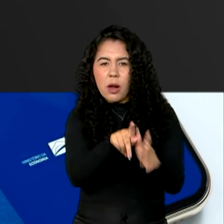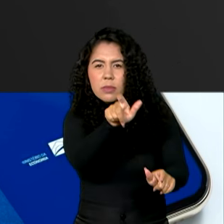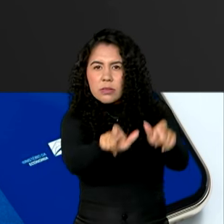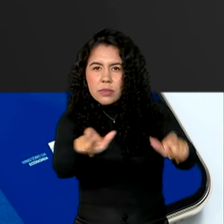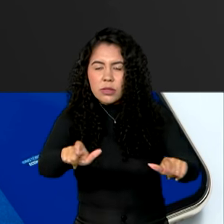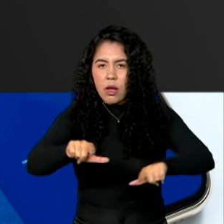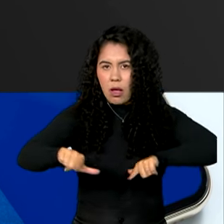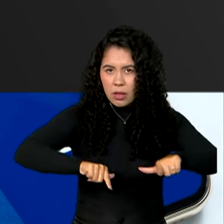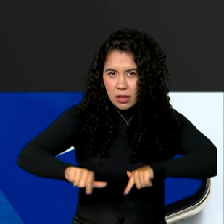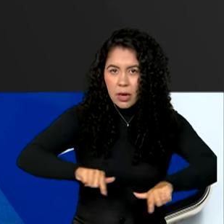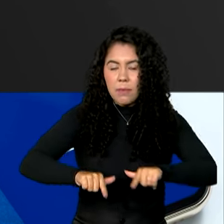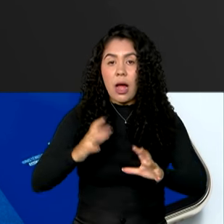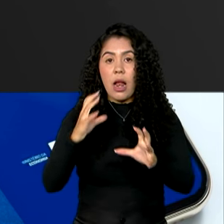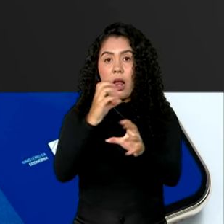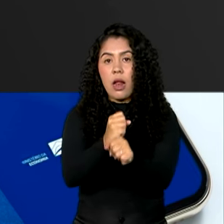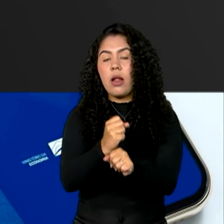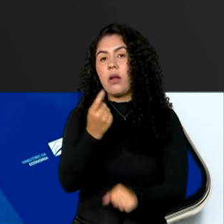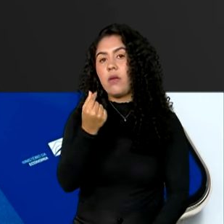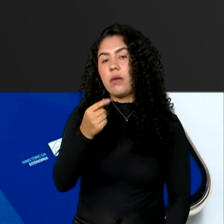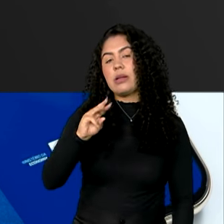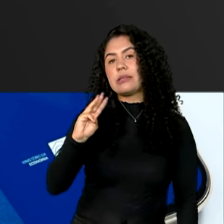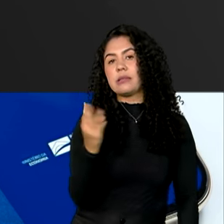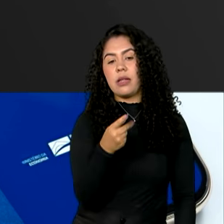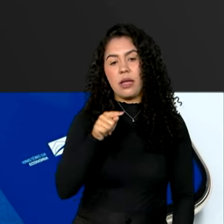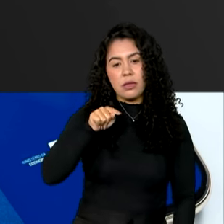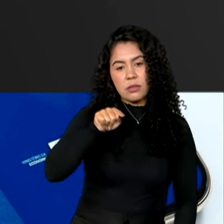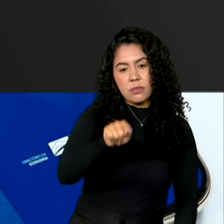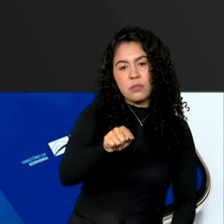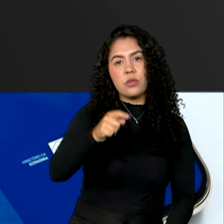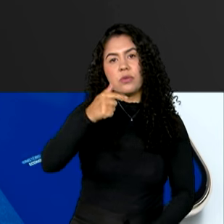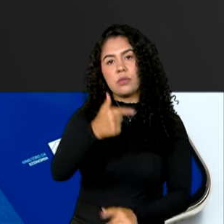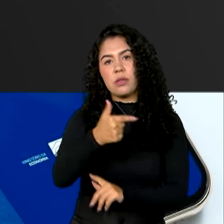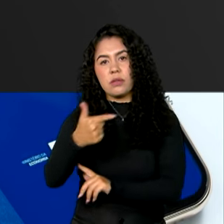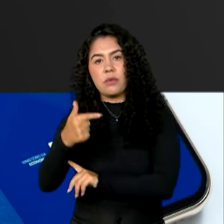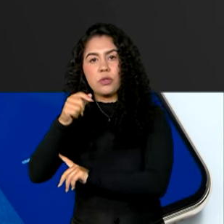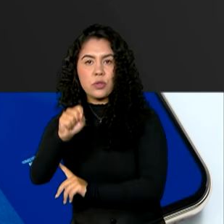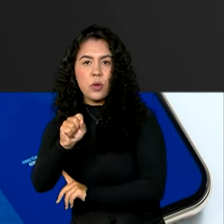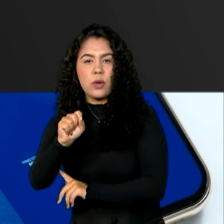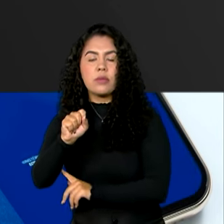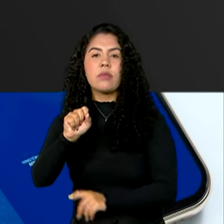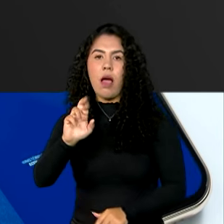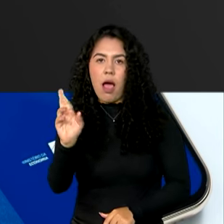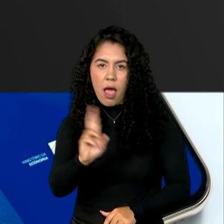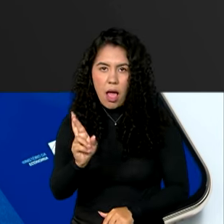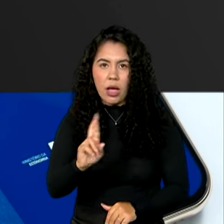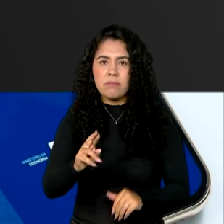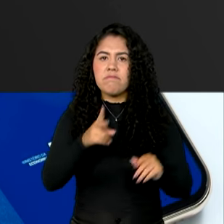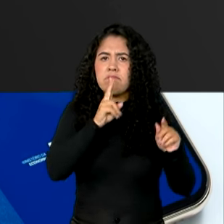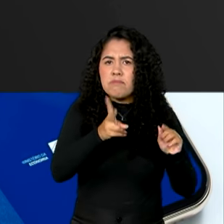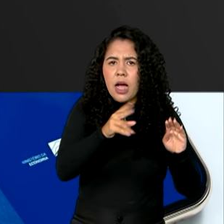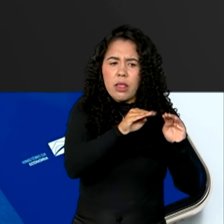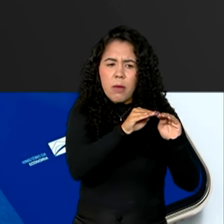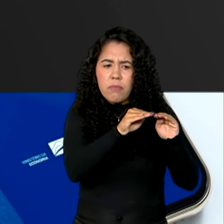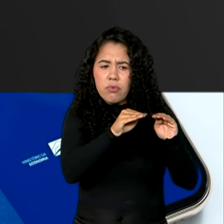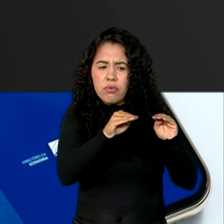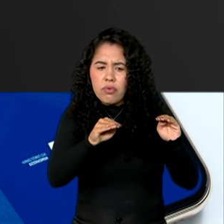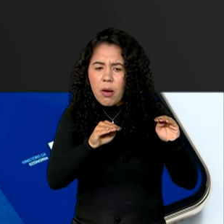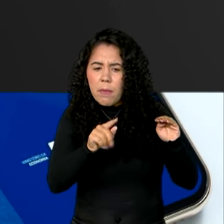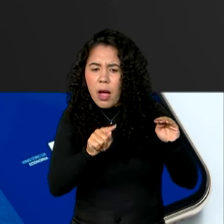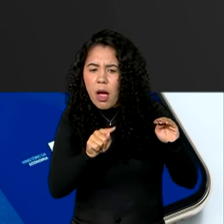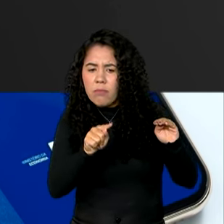de R$ 3.228, índice que se manteve estável no trimestre, mas registrou um aumento